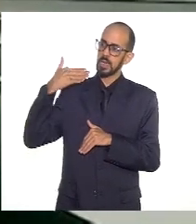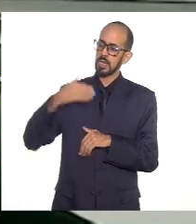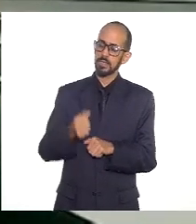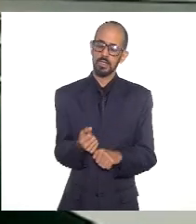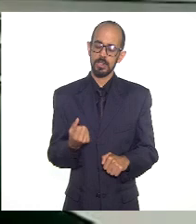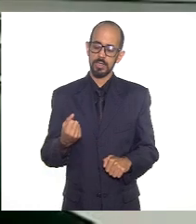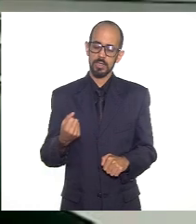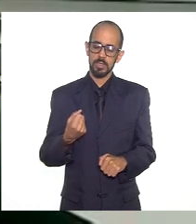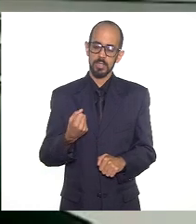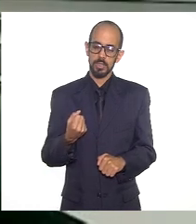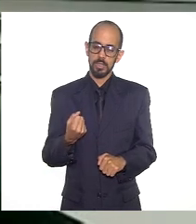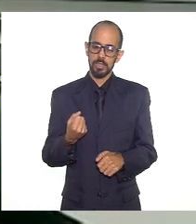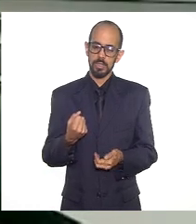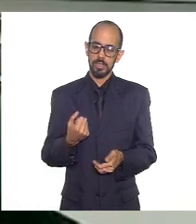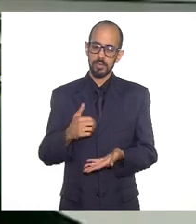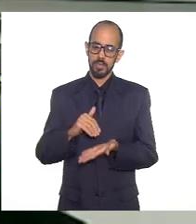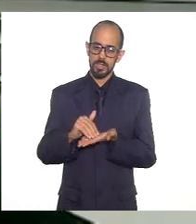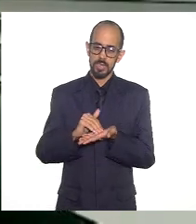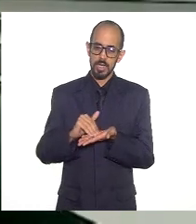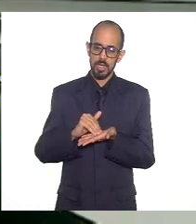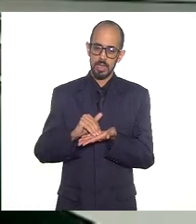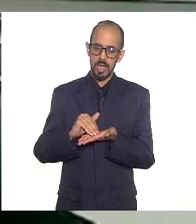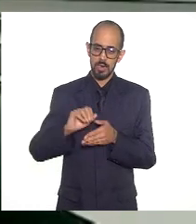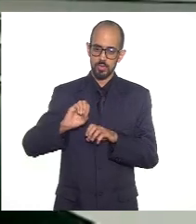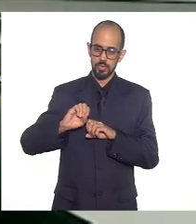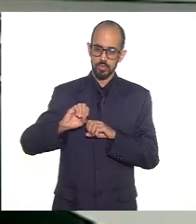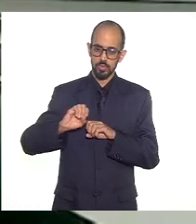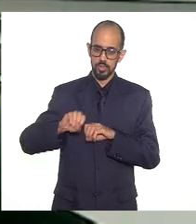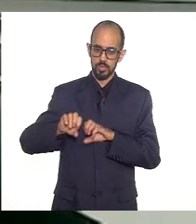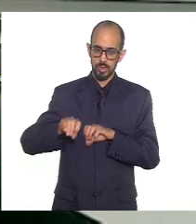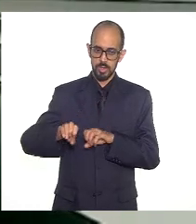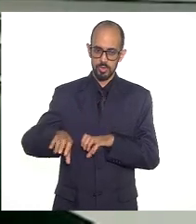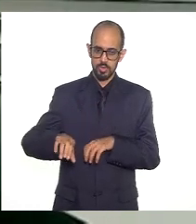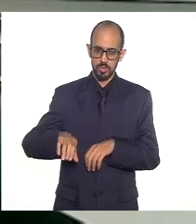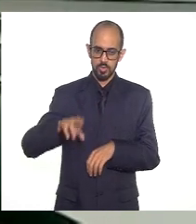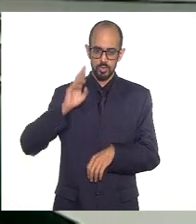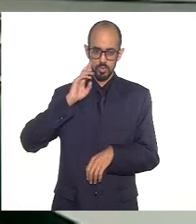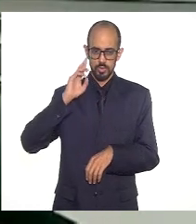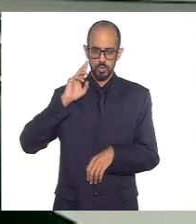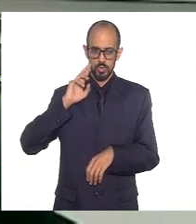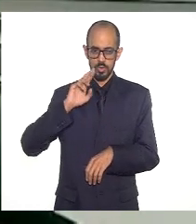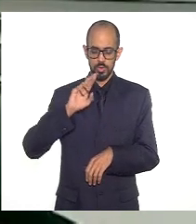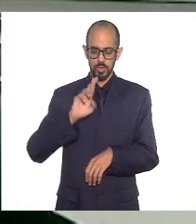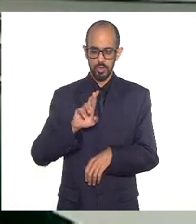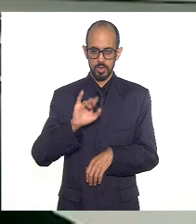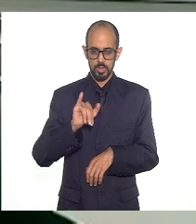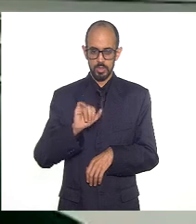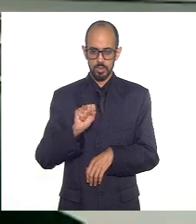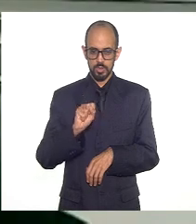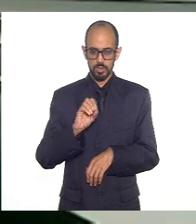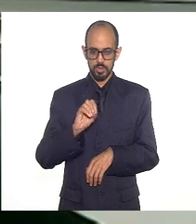foi secretário de Educação, o senhor Risolia,